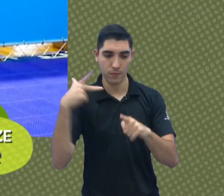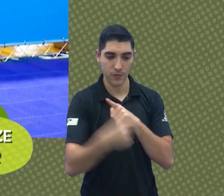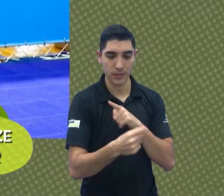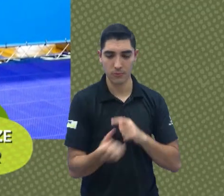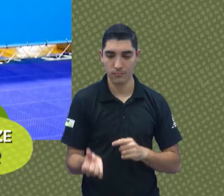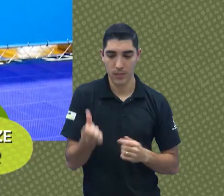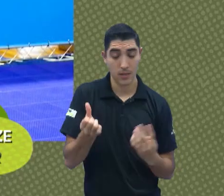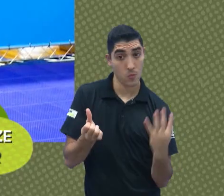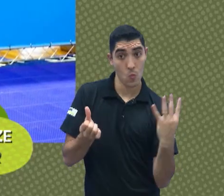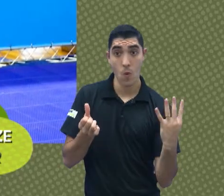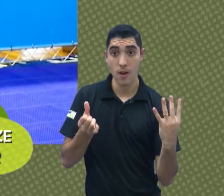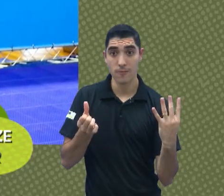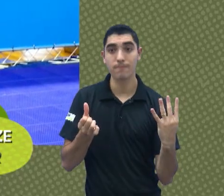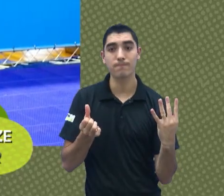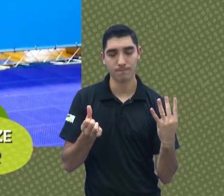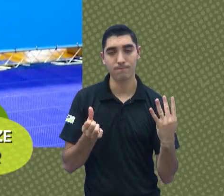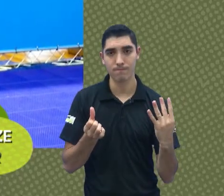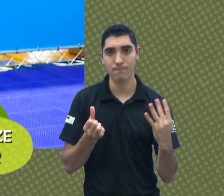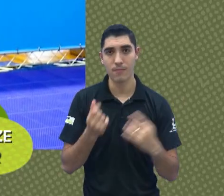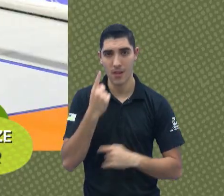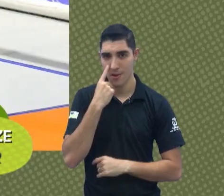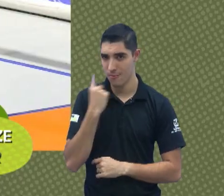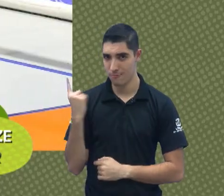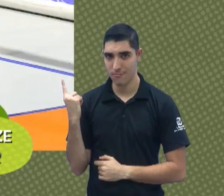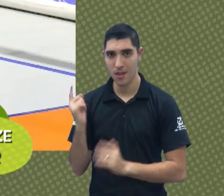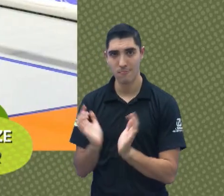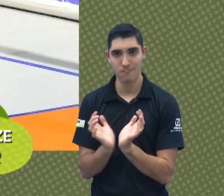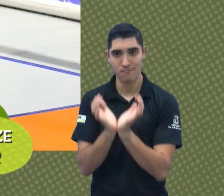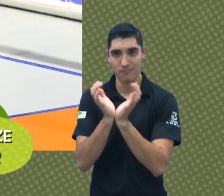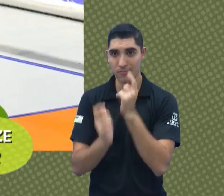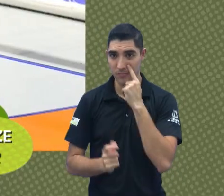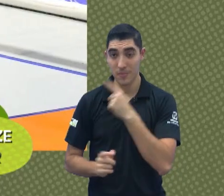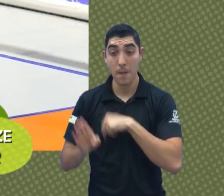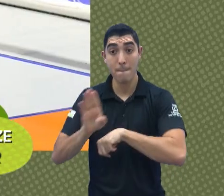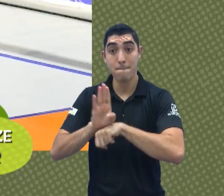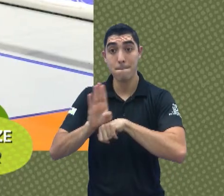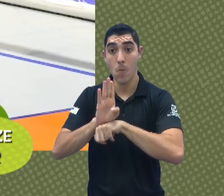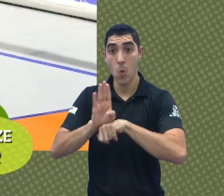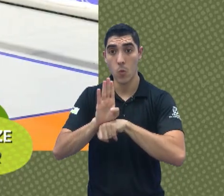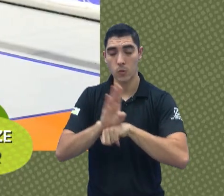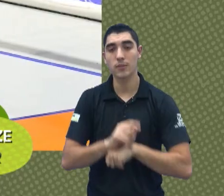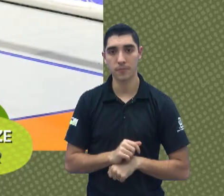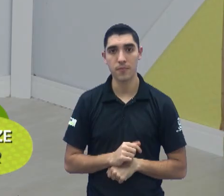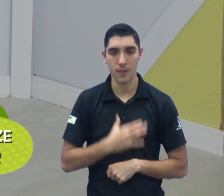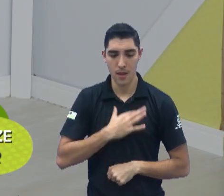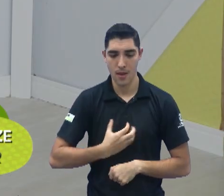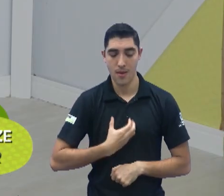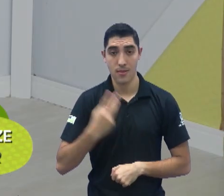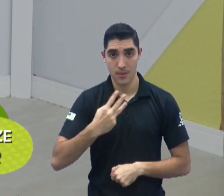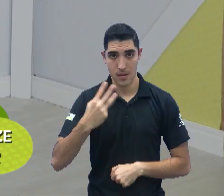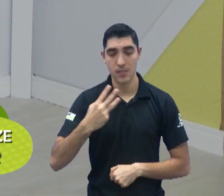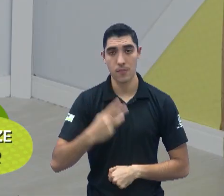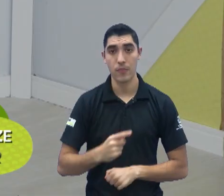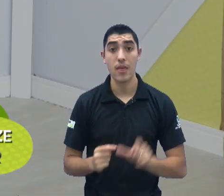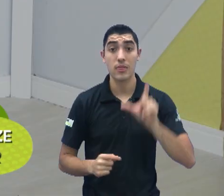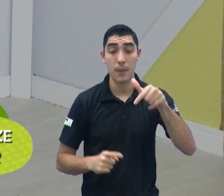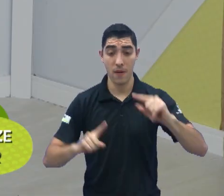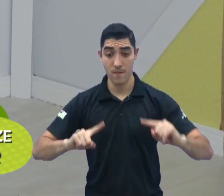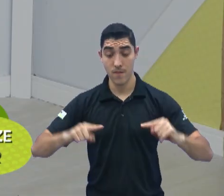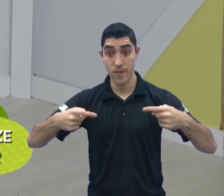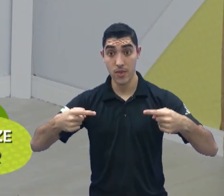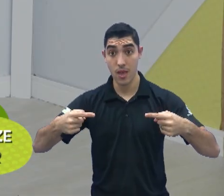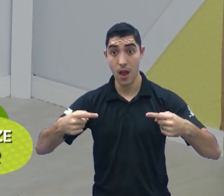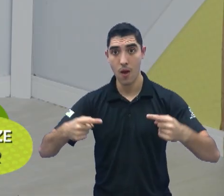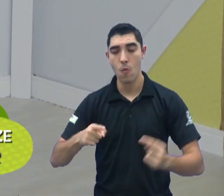6-4, ficando com a medalha de bronze. Olha aí o troféuzão de bronze do São José. O Icemate ficou com o vice, pois na final